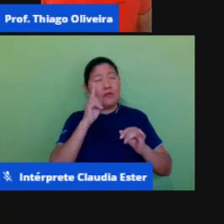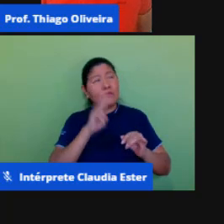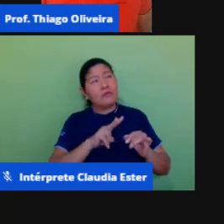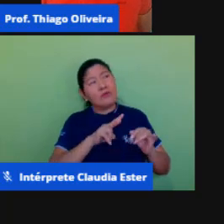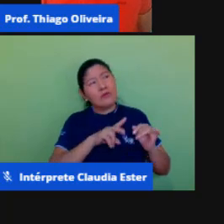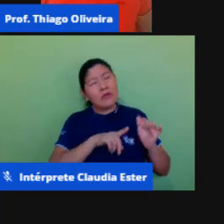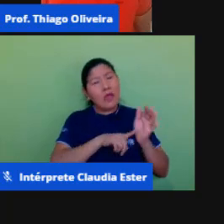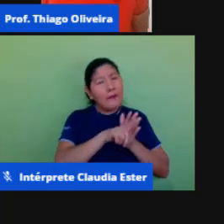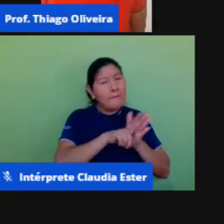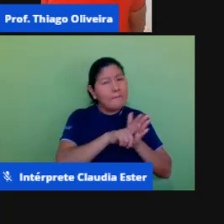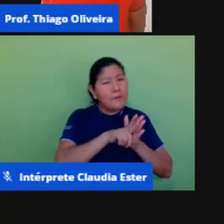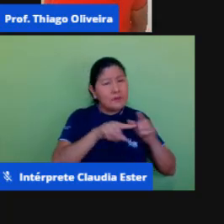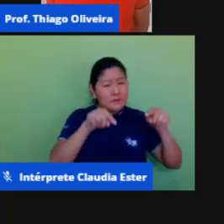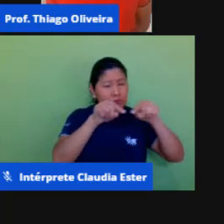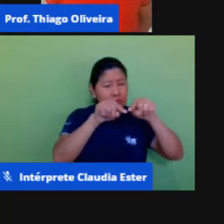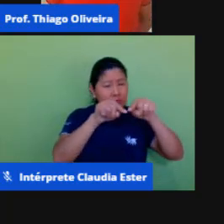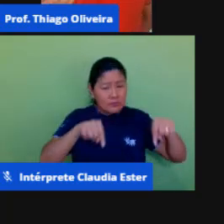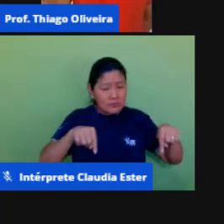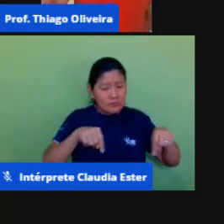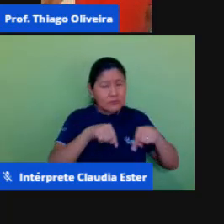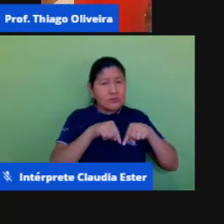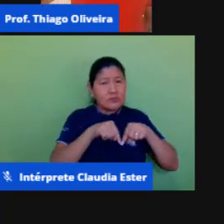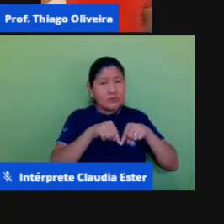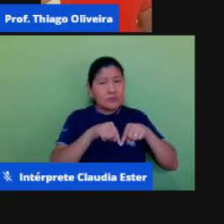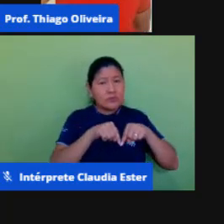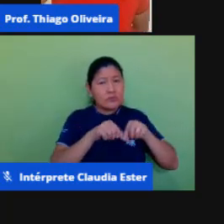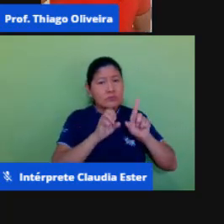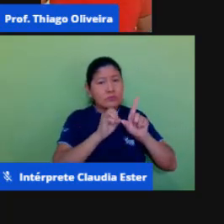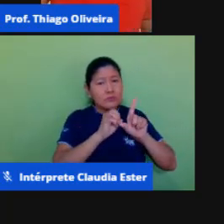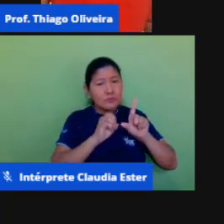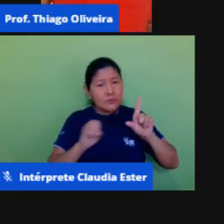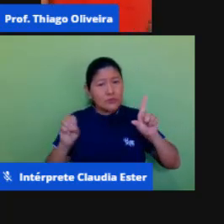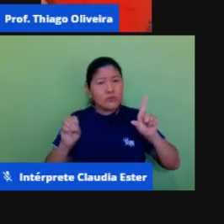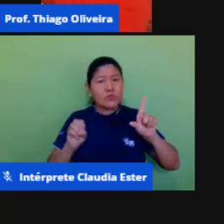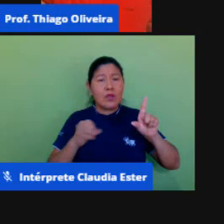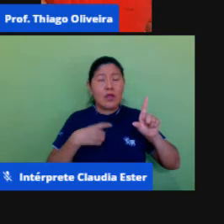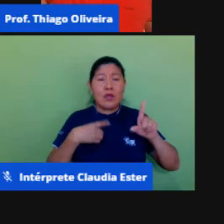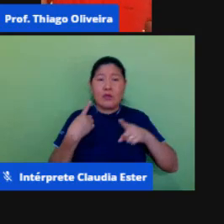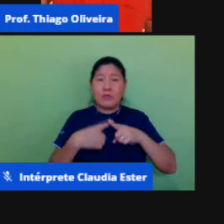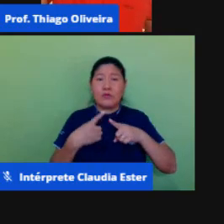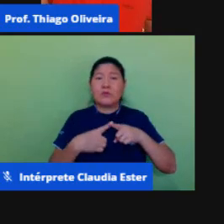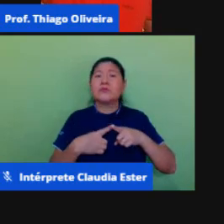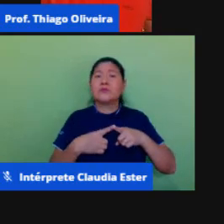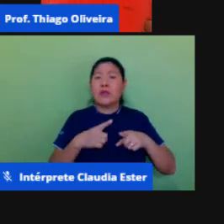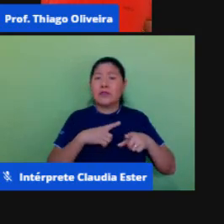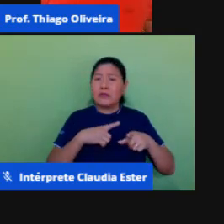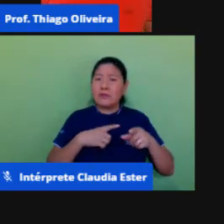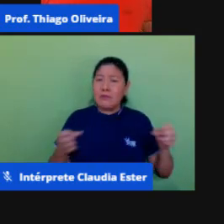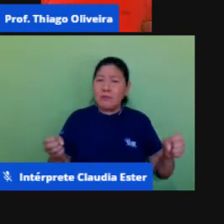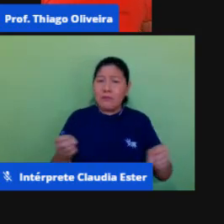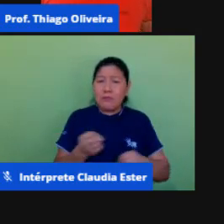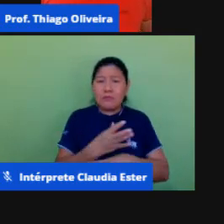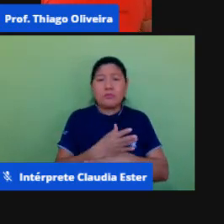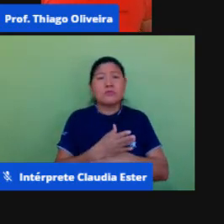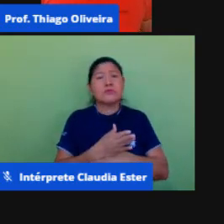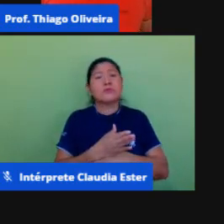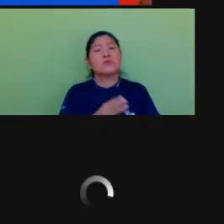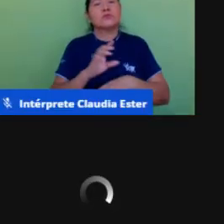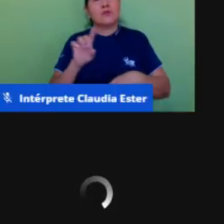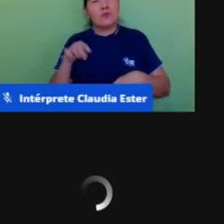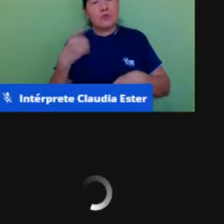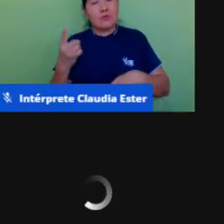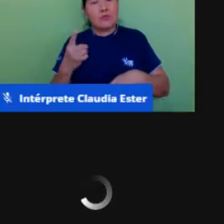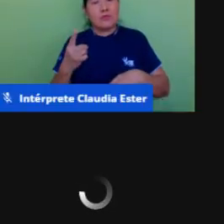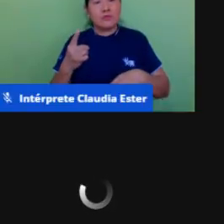no Google Sala de Aula com carinho. O Estado ele já usa essa tecnologia, né? Outras redes também já